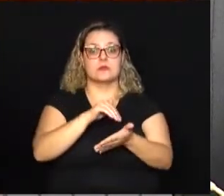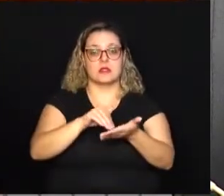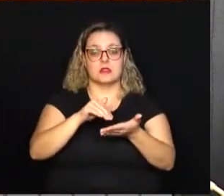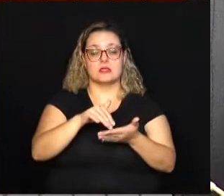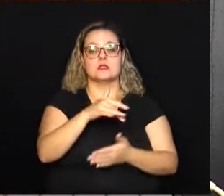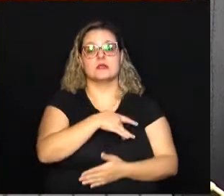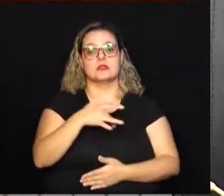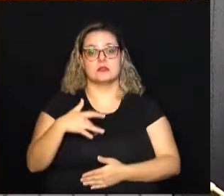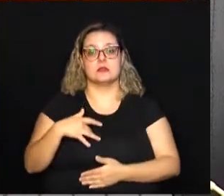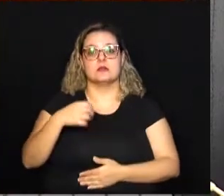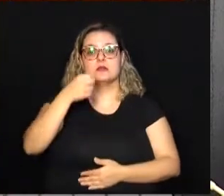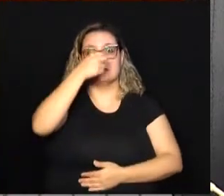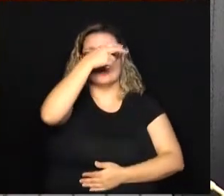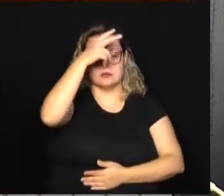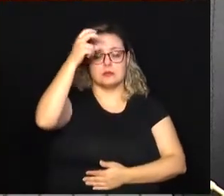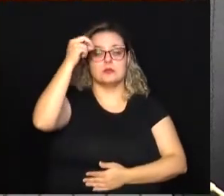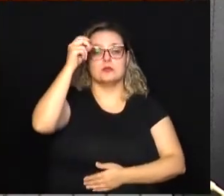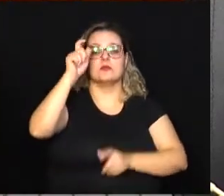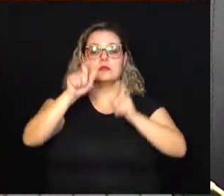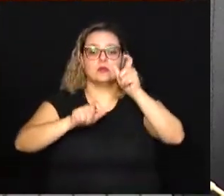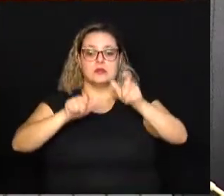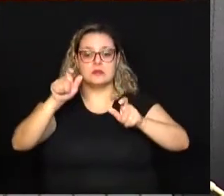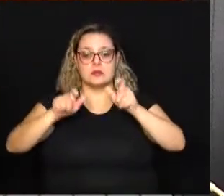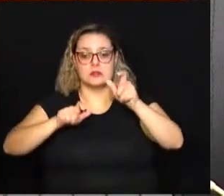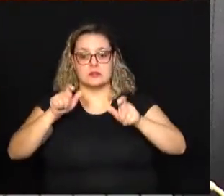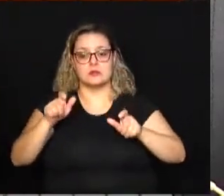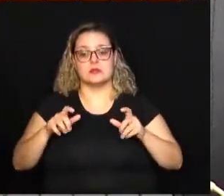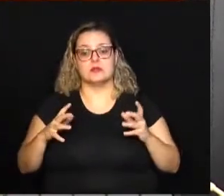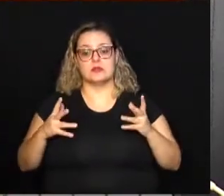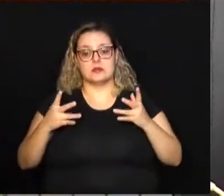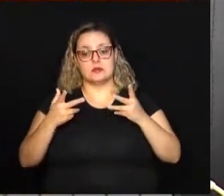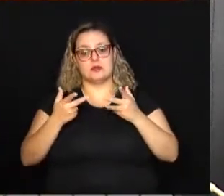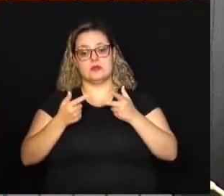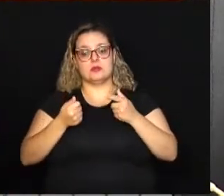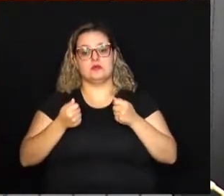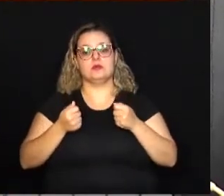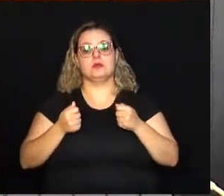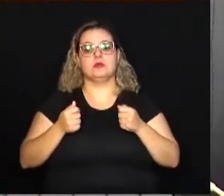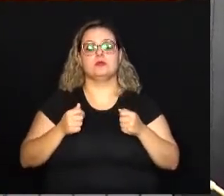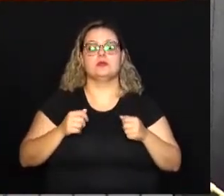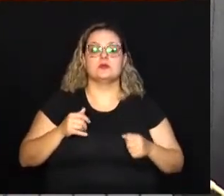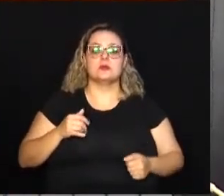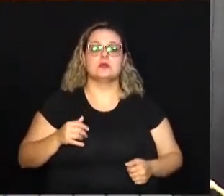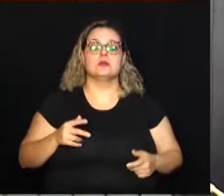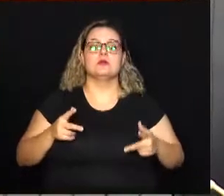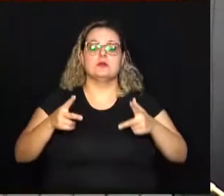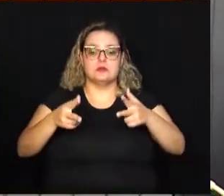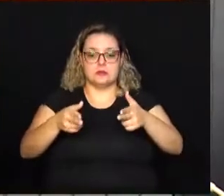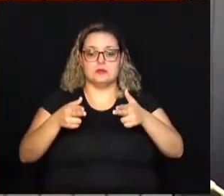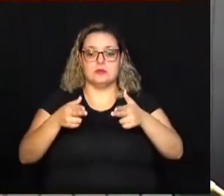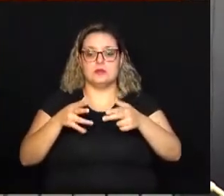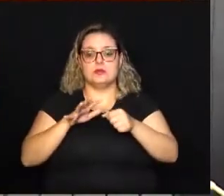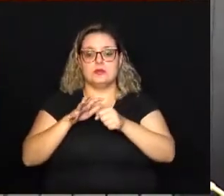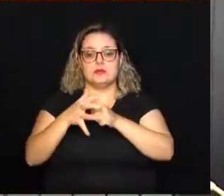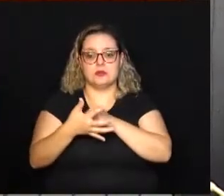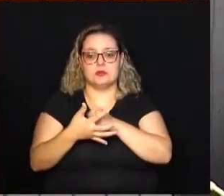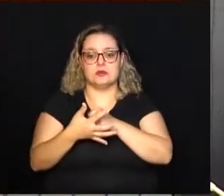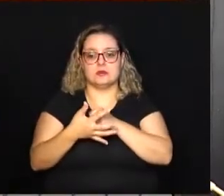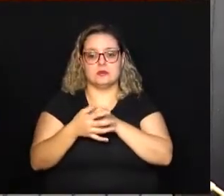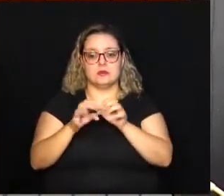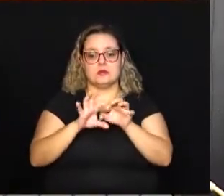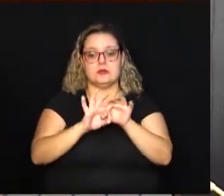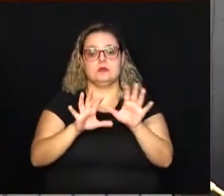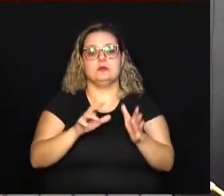do prefeito, das pessoas envolvidas nesse combate à pandemia, disponibilizando mais leitos, mais